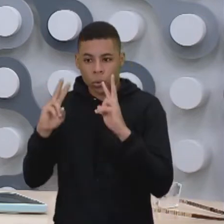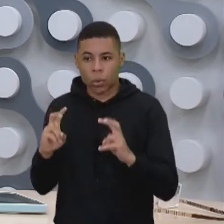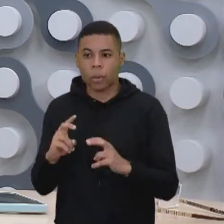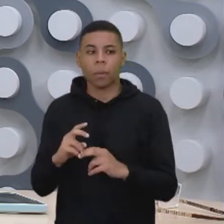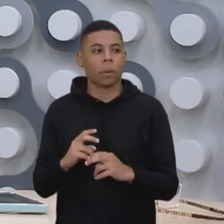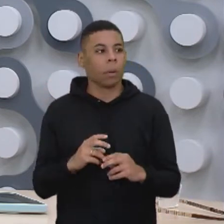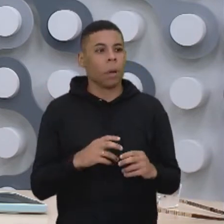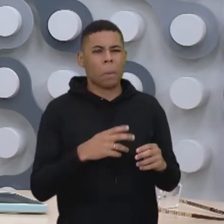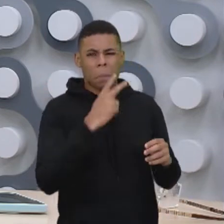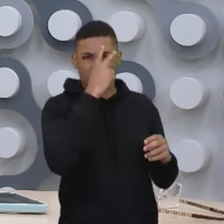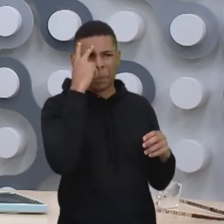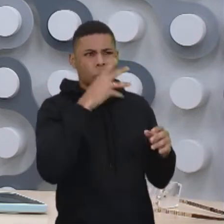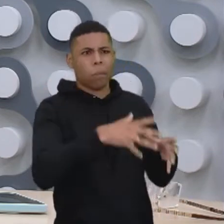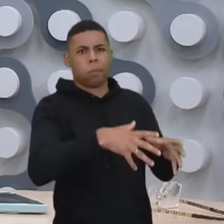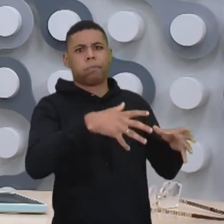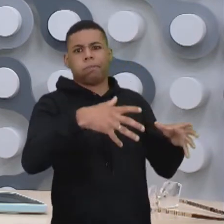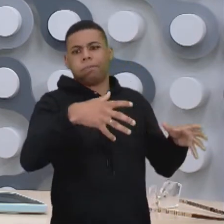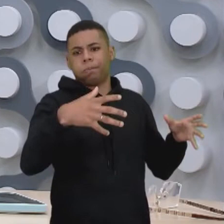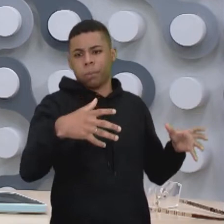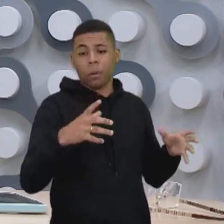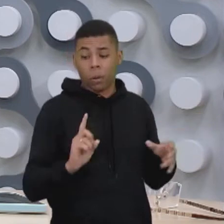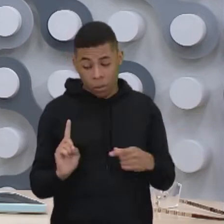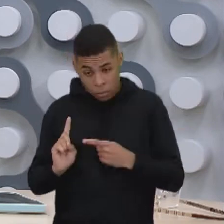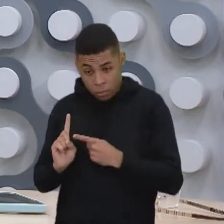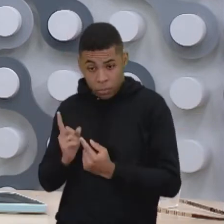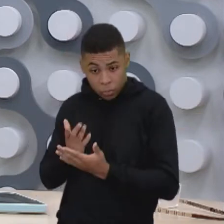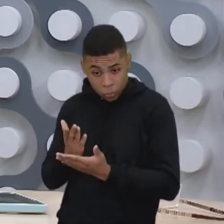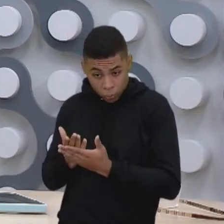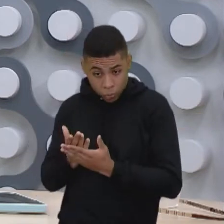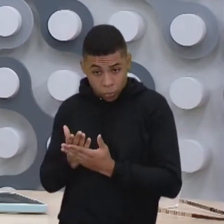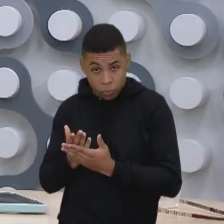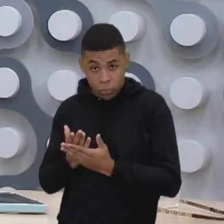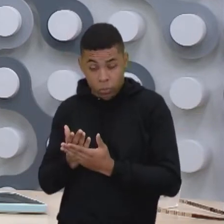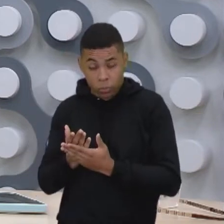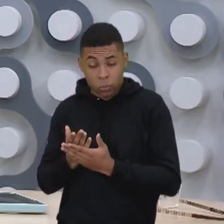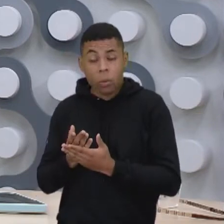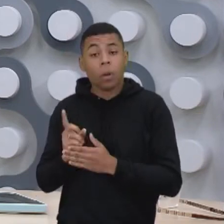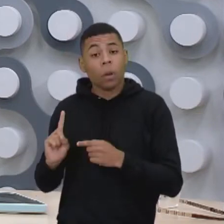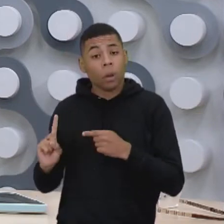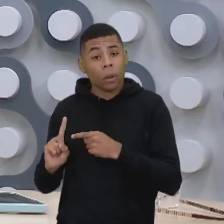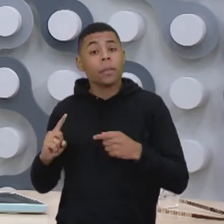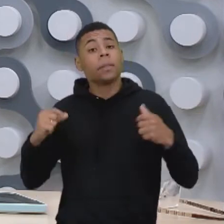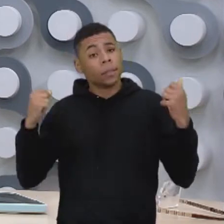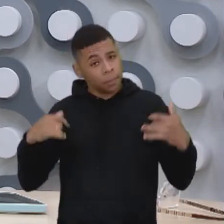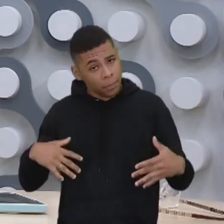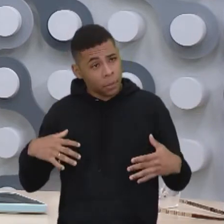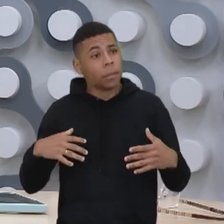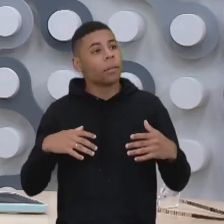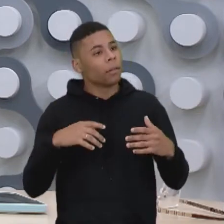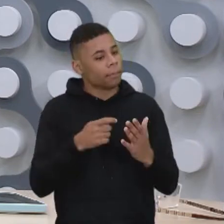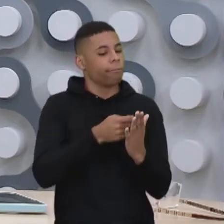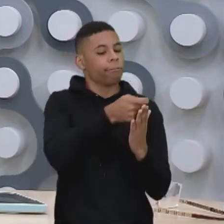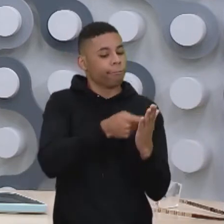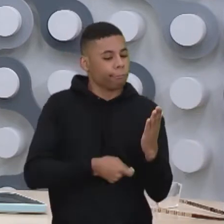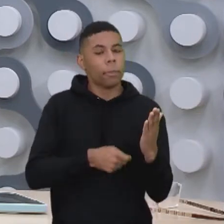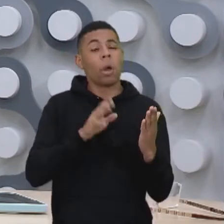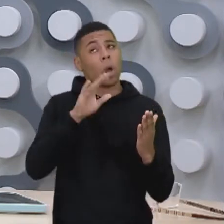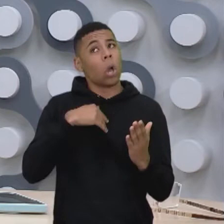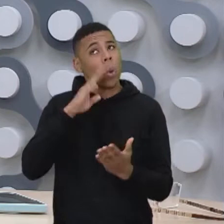crescimento populacional, né, ele acaba, né, falando, né, e escrevendo, né, várias